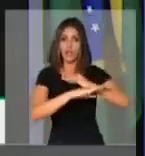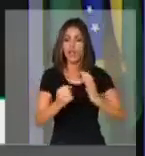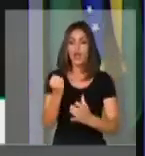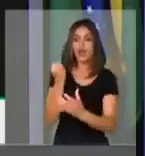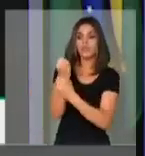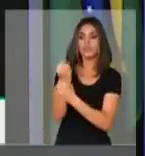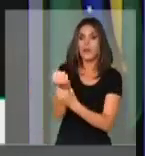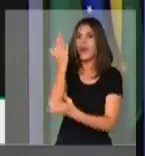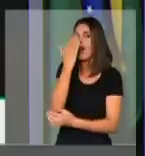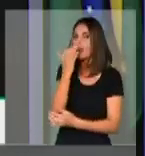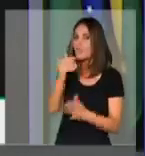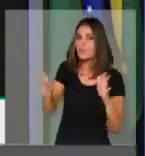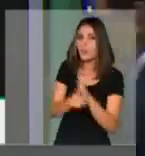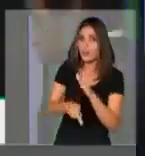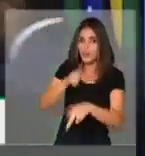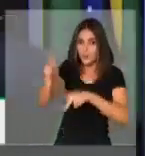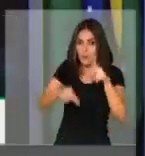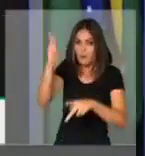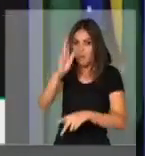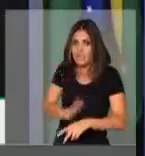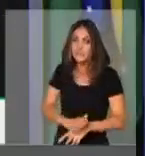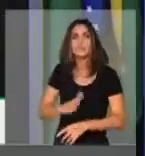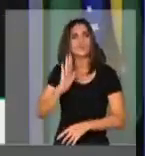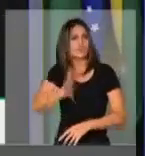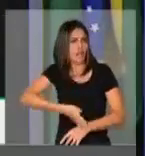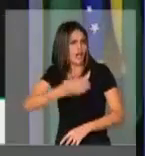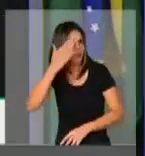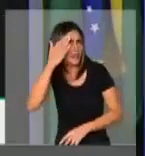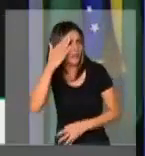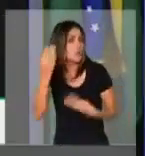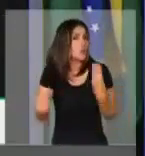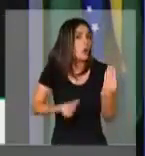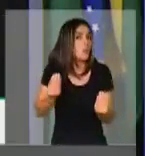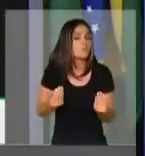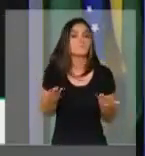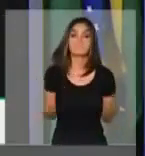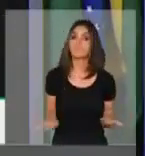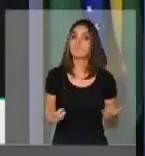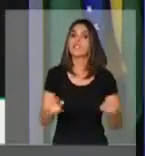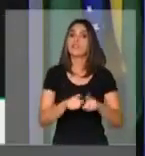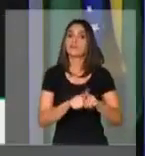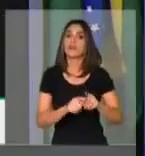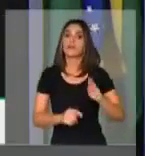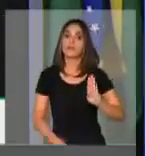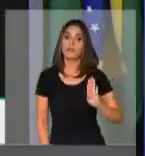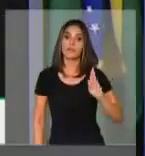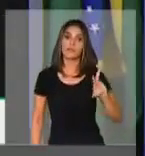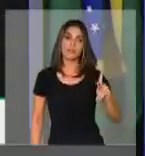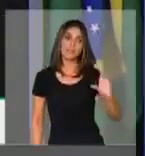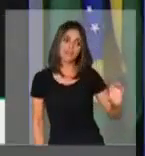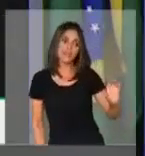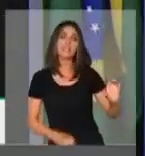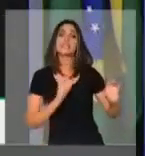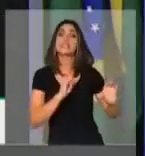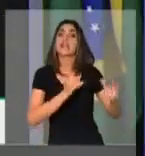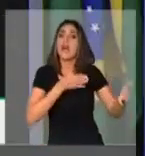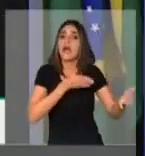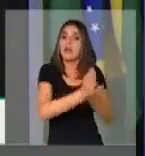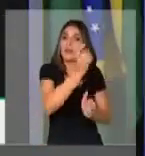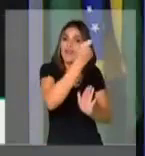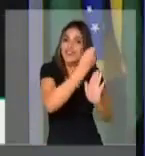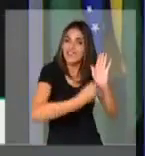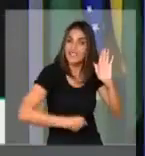segurança alimentar dos brasileiros? Também quero aqui abordar a questão do benefício de prestação continuada. Caso venha a ser aprovado